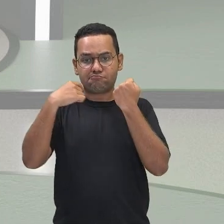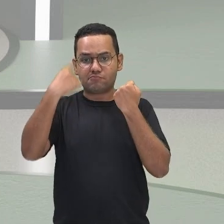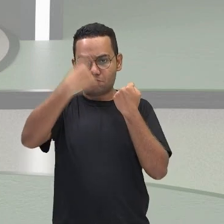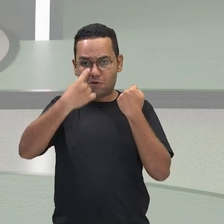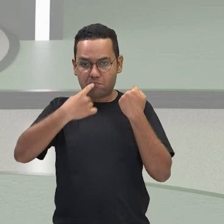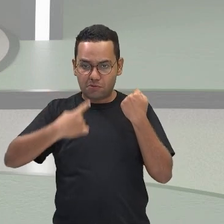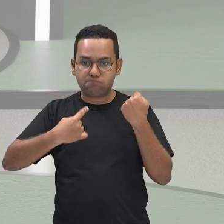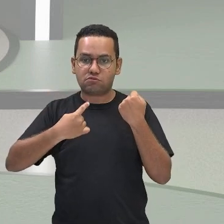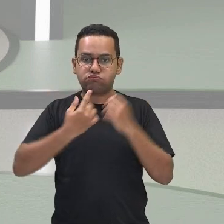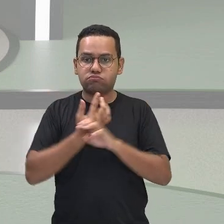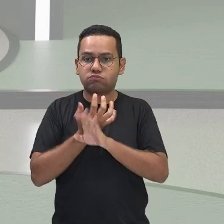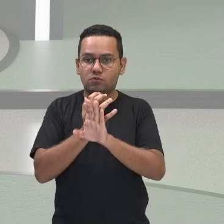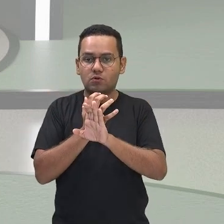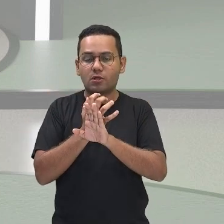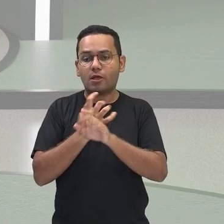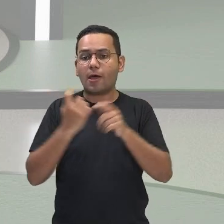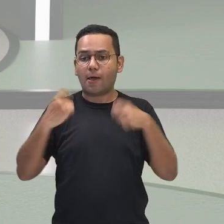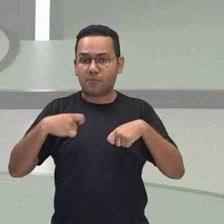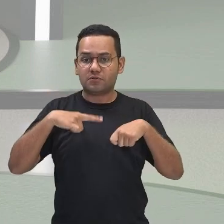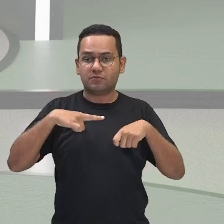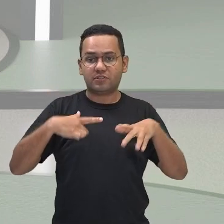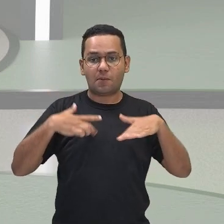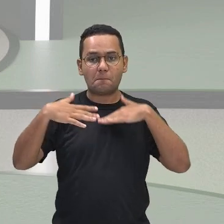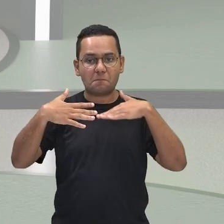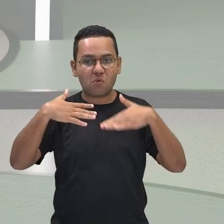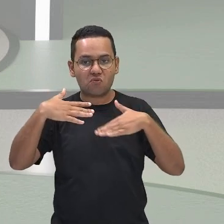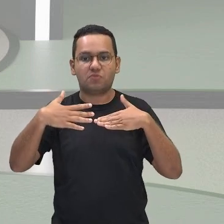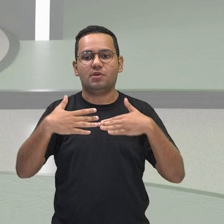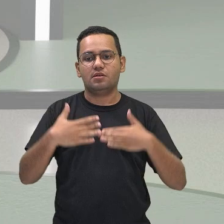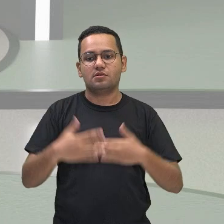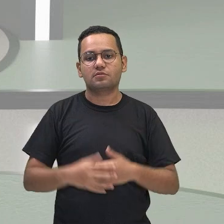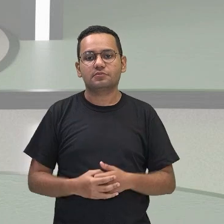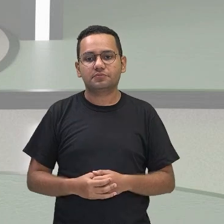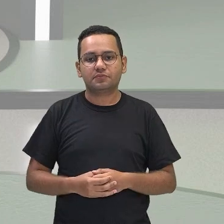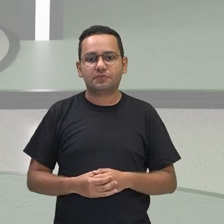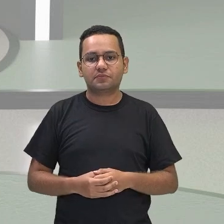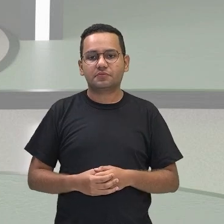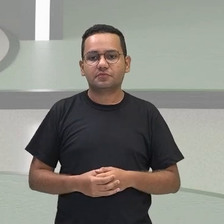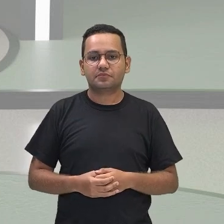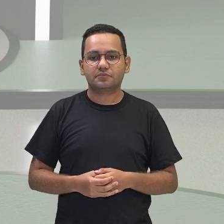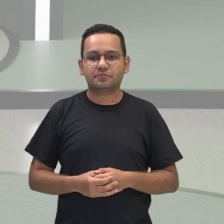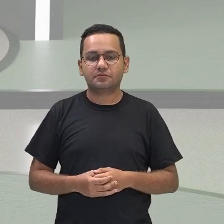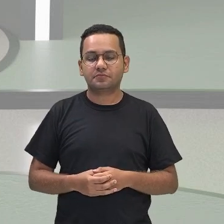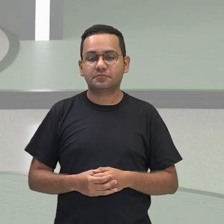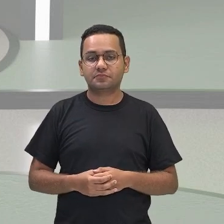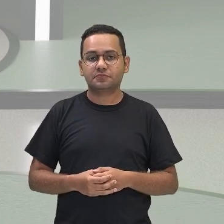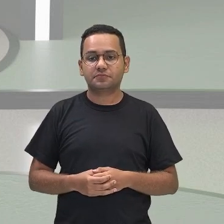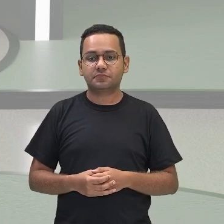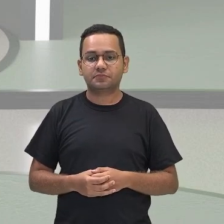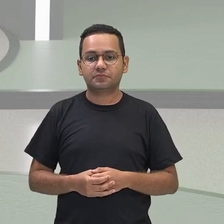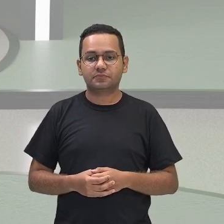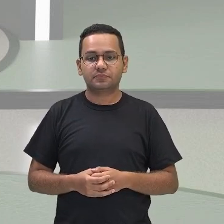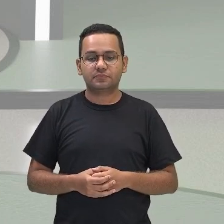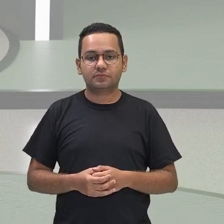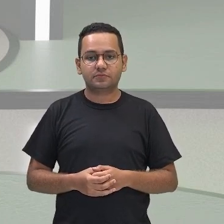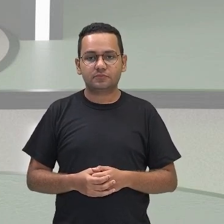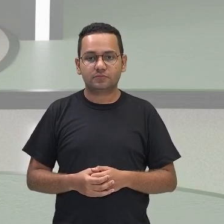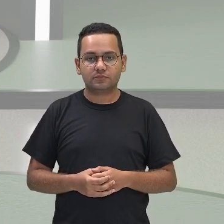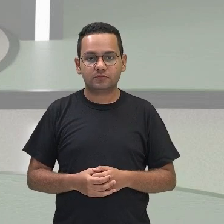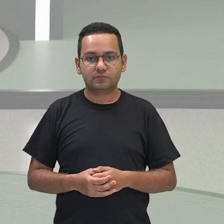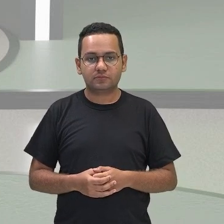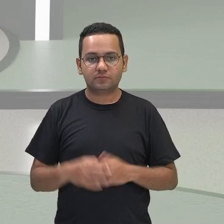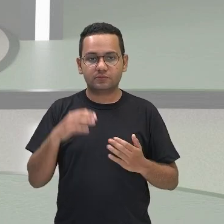as nossas movimentações, o nosso andar, o nosso caminhar. E